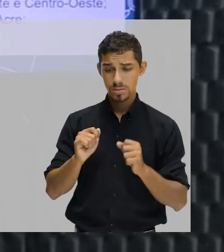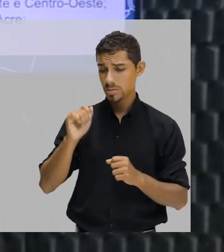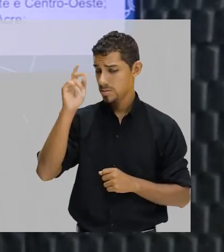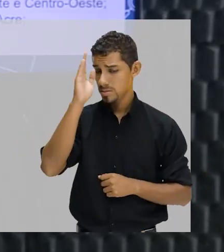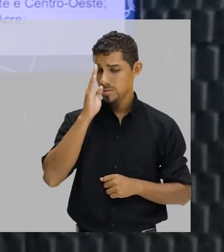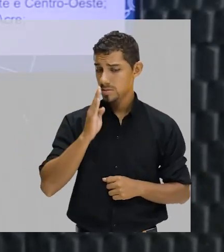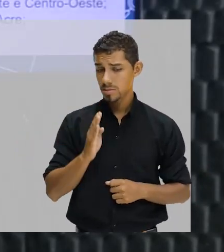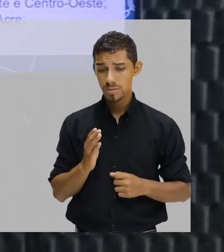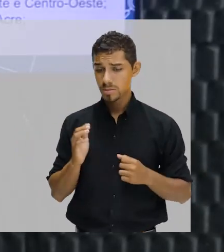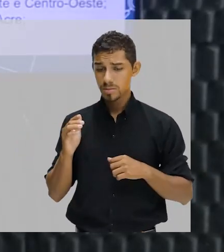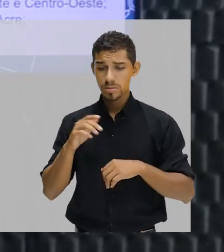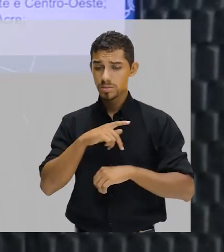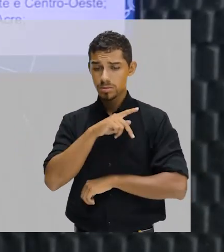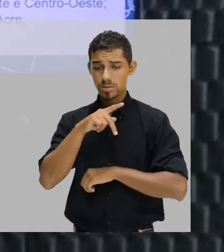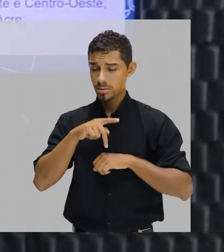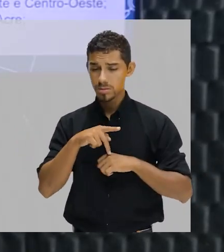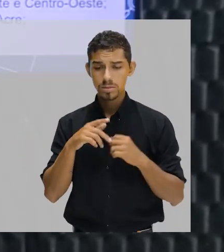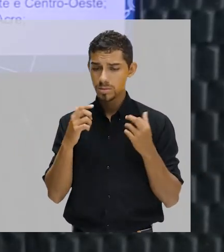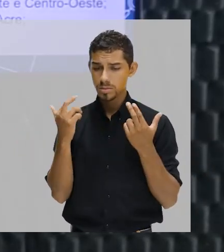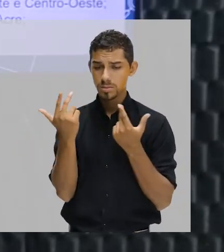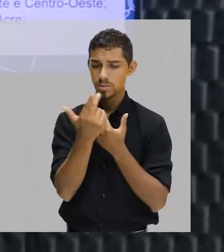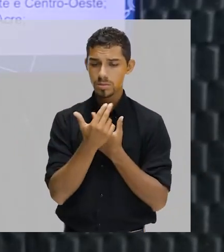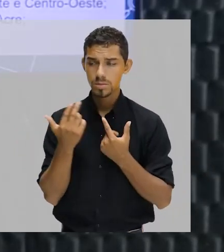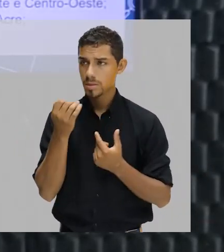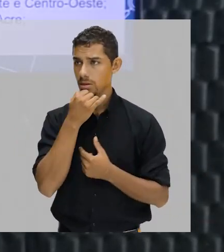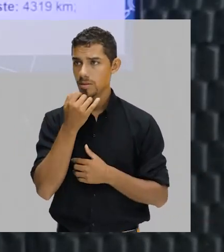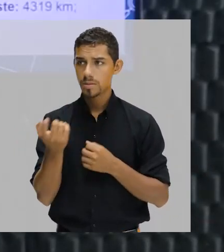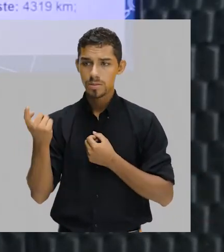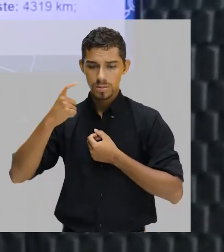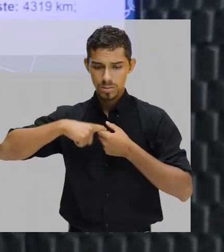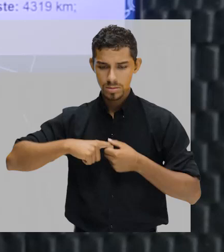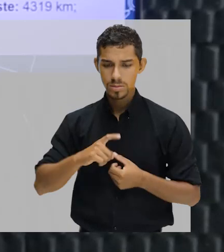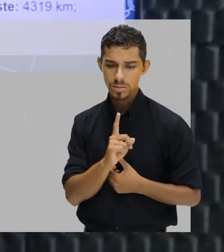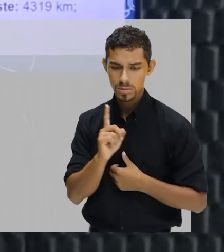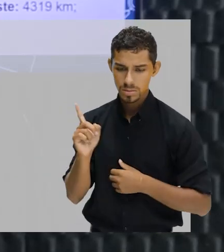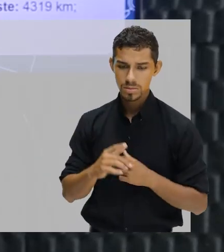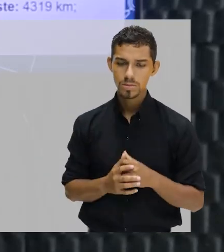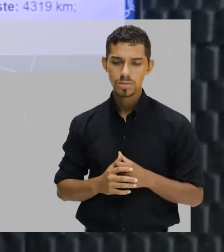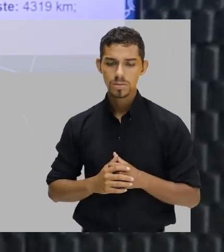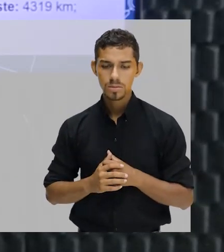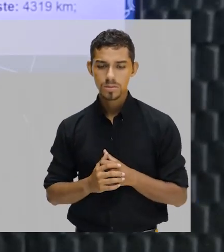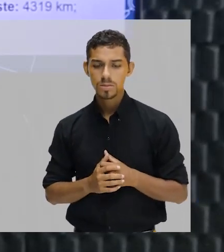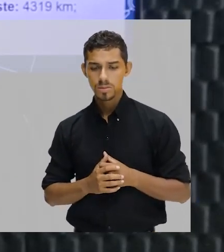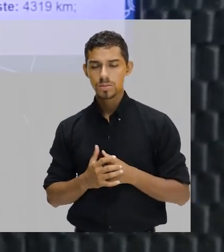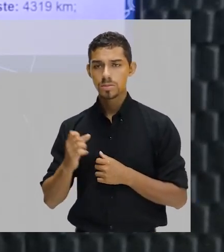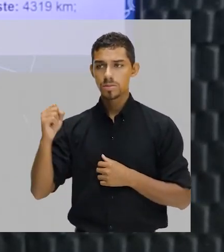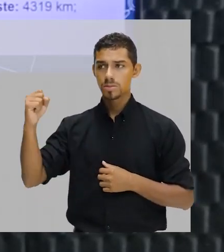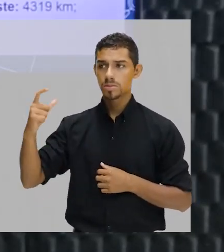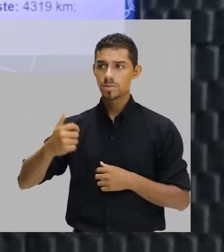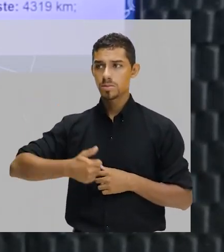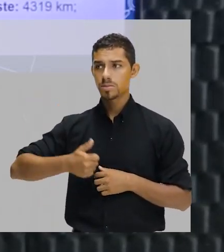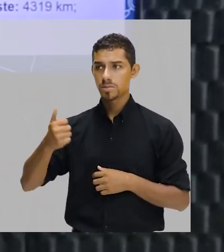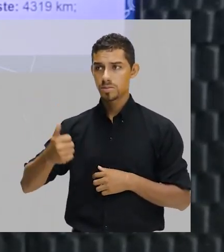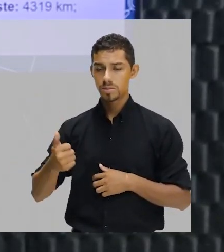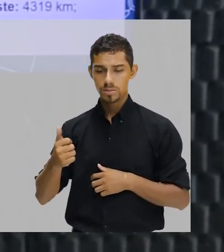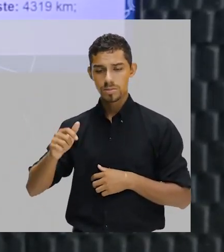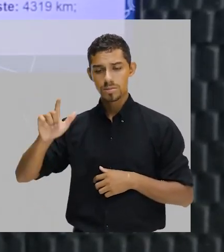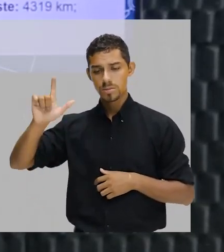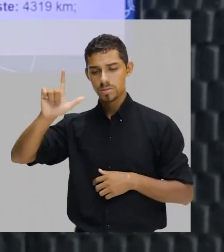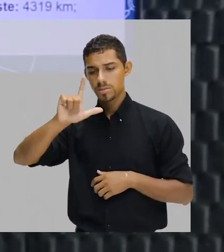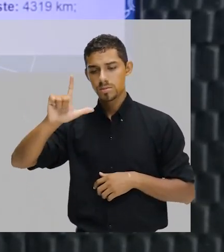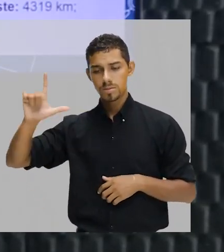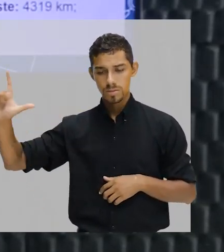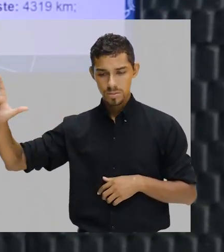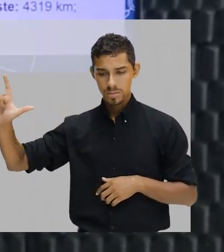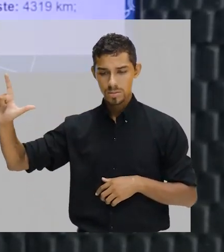região do país igualmente ao mesmo tempo, tá certo? Eu vou até voltar no slide anterior. O Sol ele vai começar a iluminar primeiro as regiões mais a